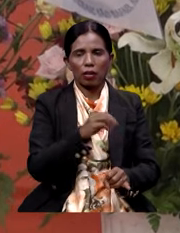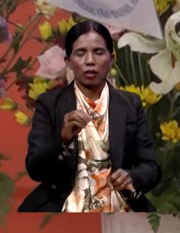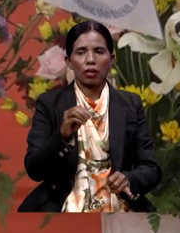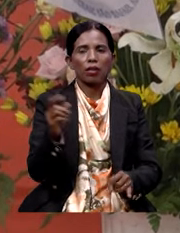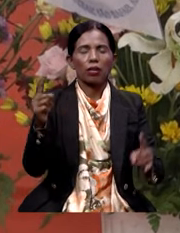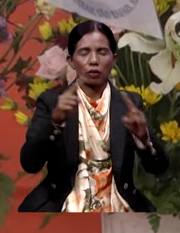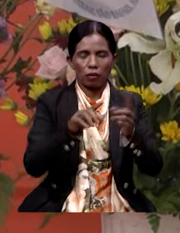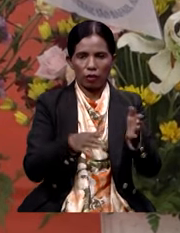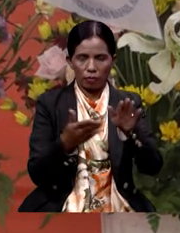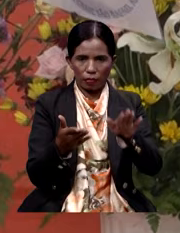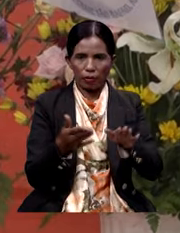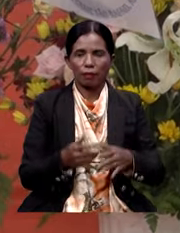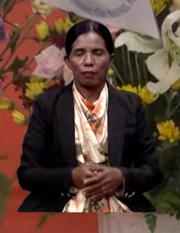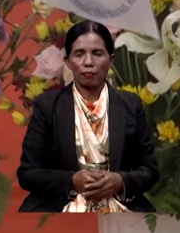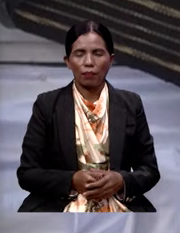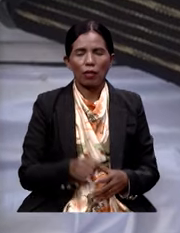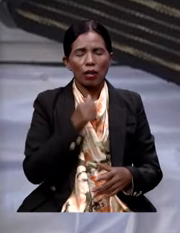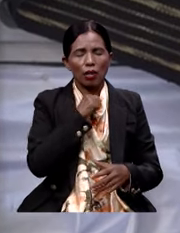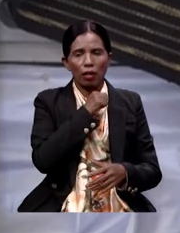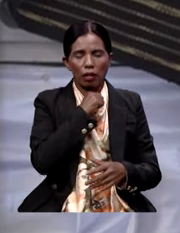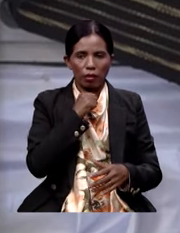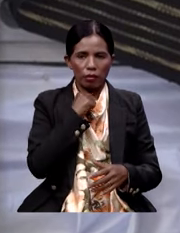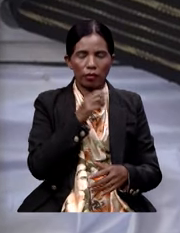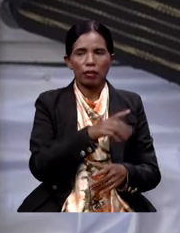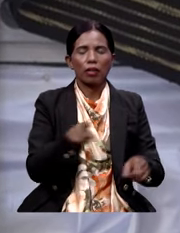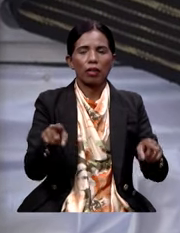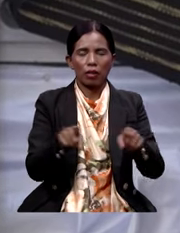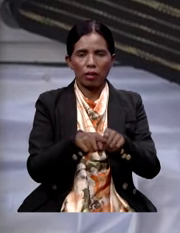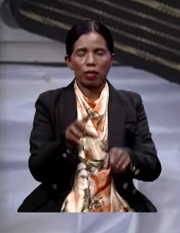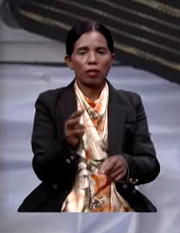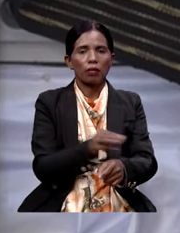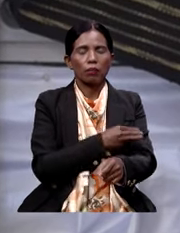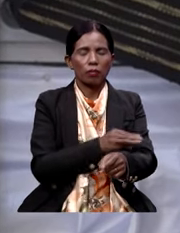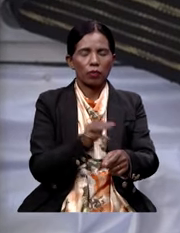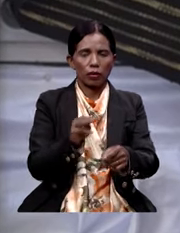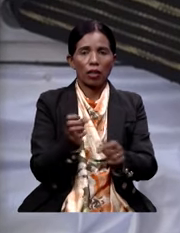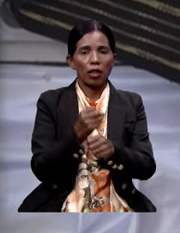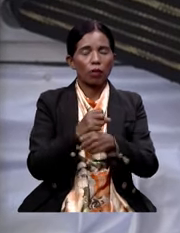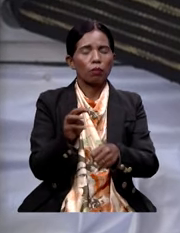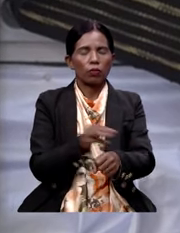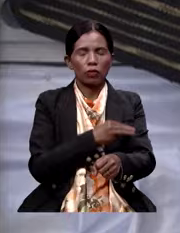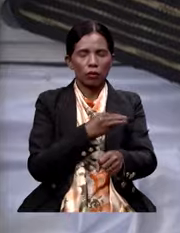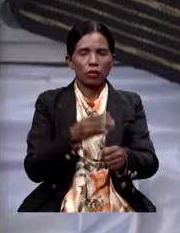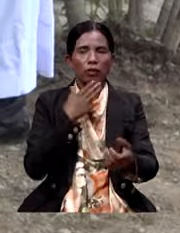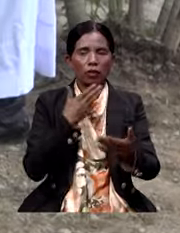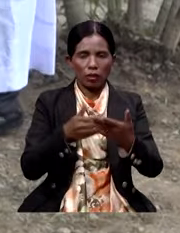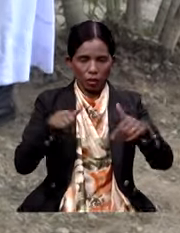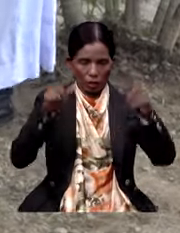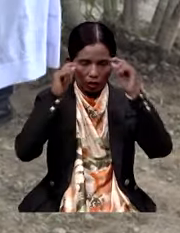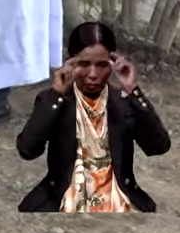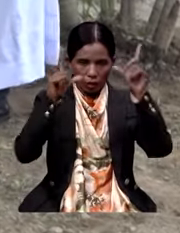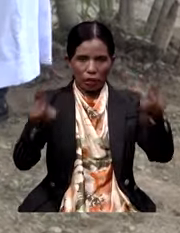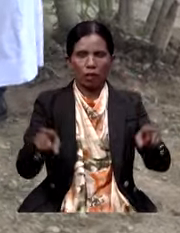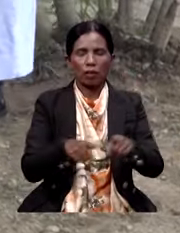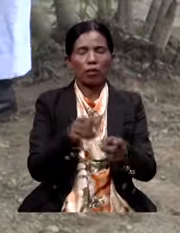Tony Iscoto Mactoban Padre Ildefonso Xavier nudar compositor música litúrgica nebe famoso e Timor-Leste